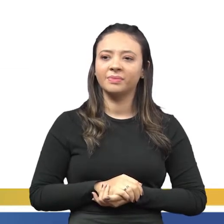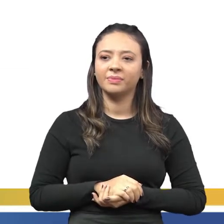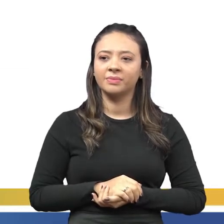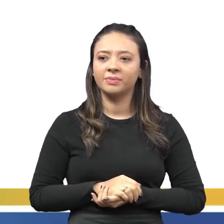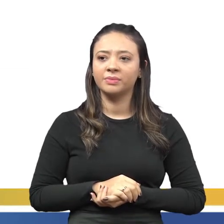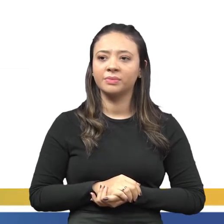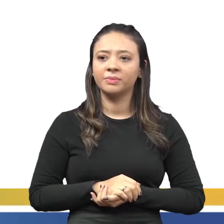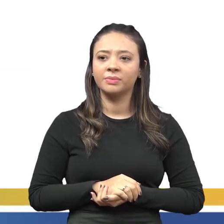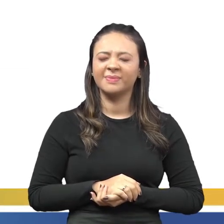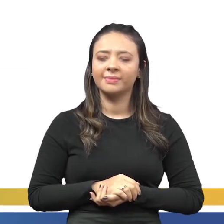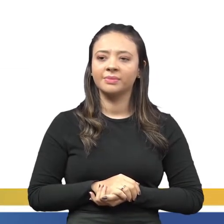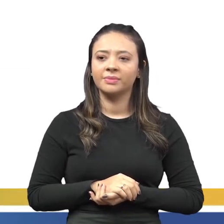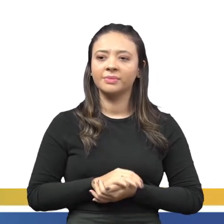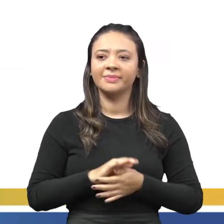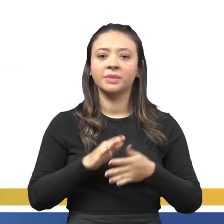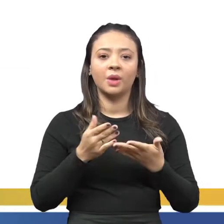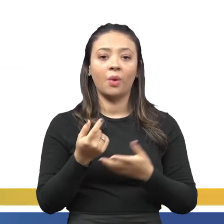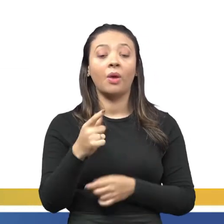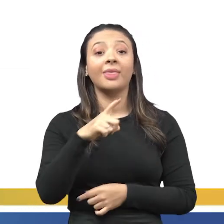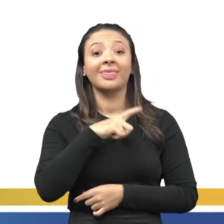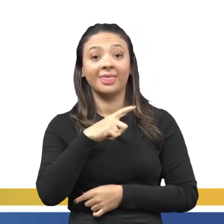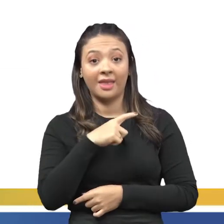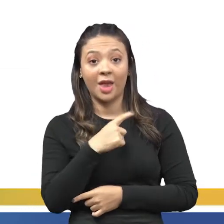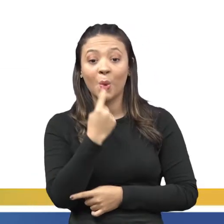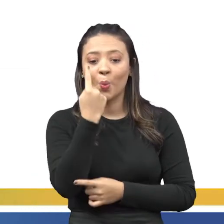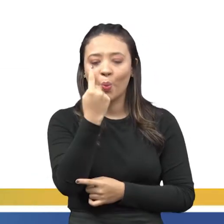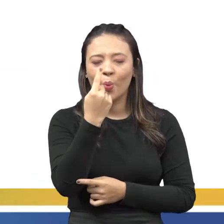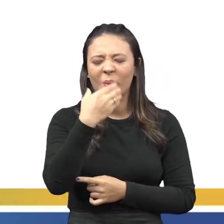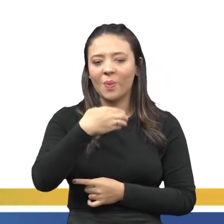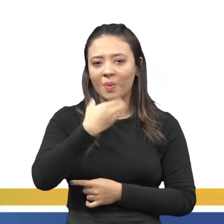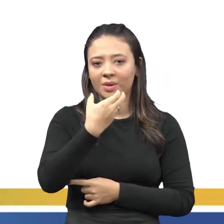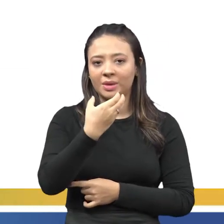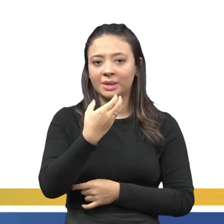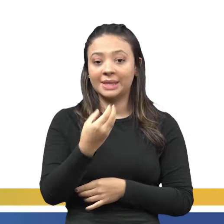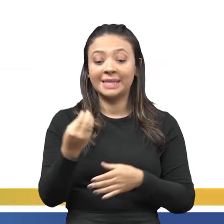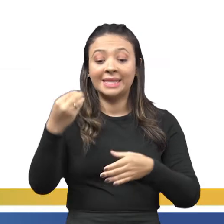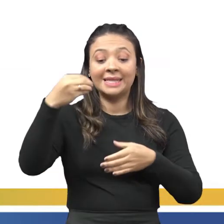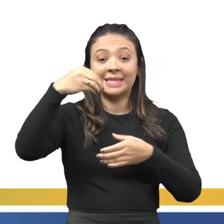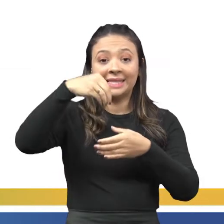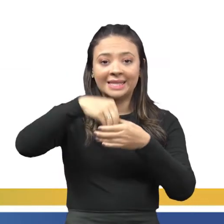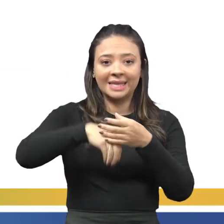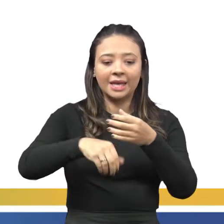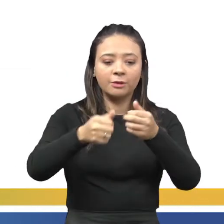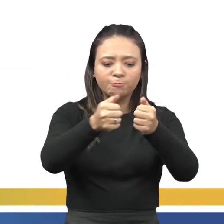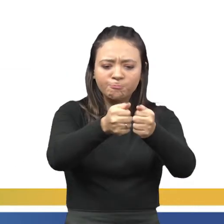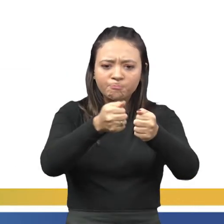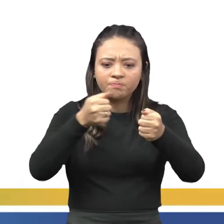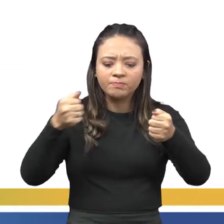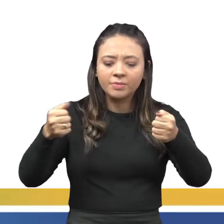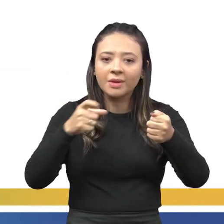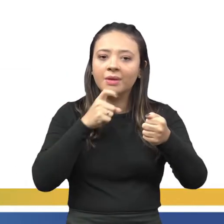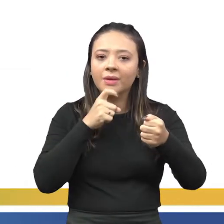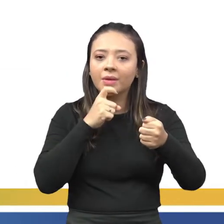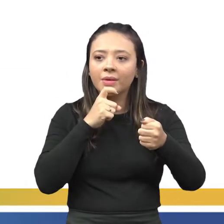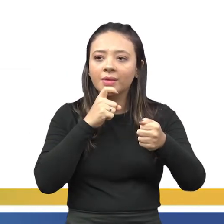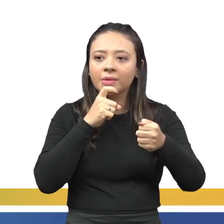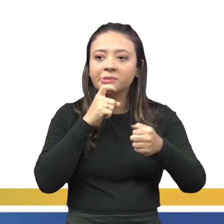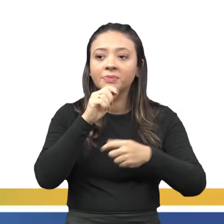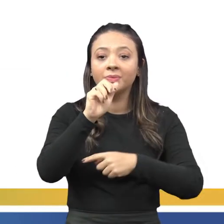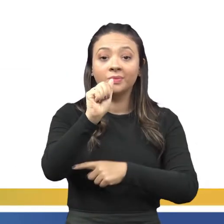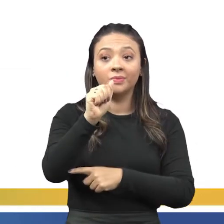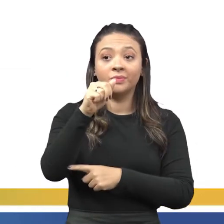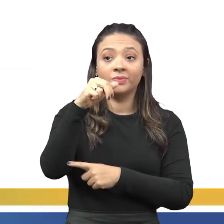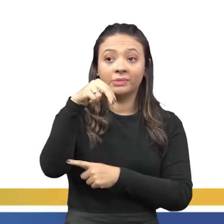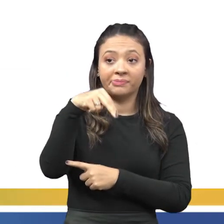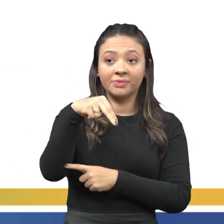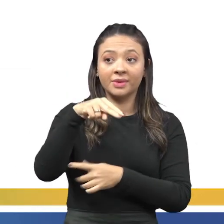the fridge. Há uma maçã na geladeira. Eu tenho aí o an, que significa uma, e